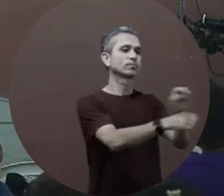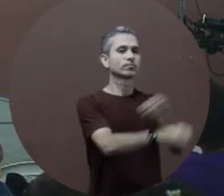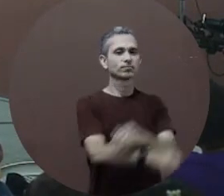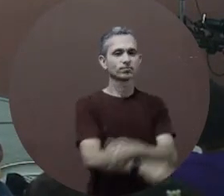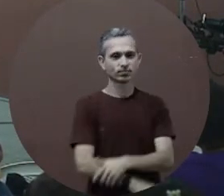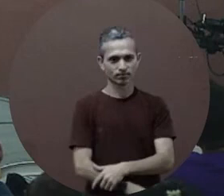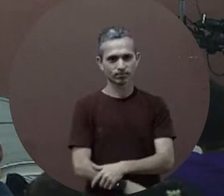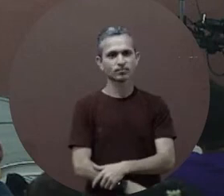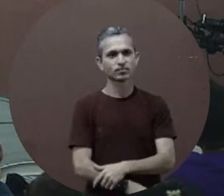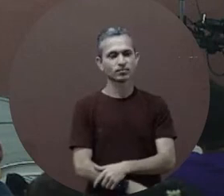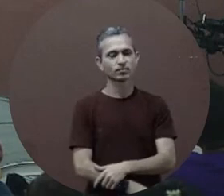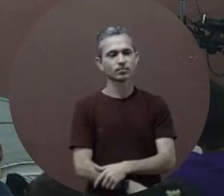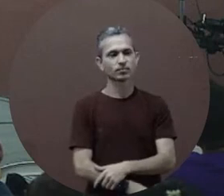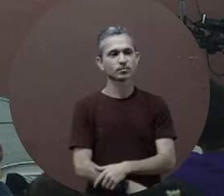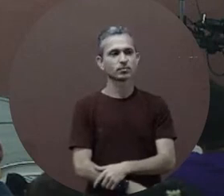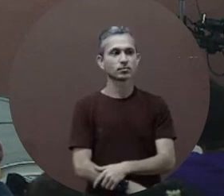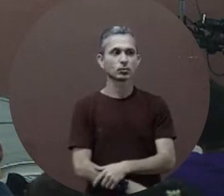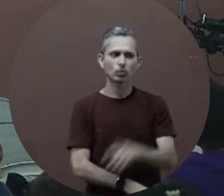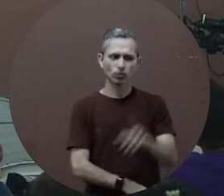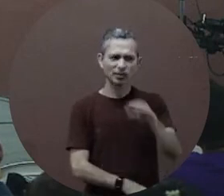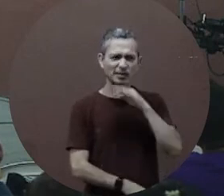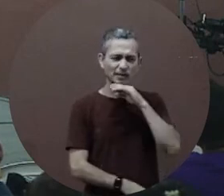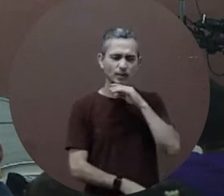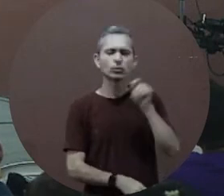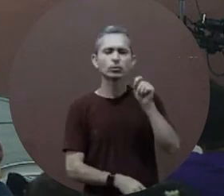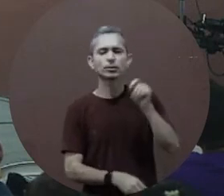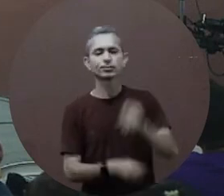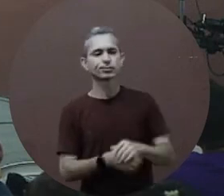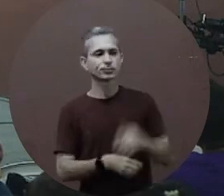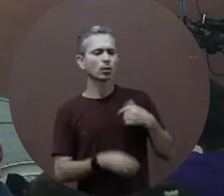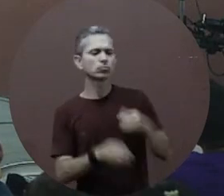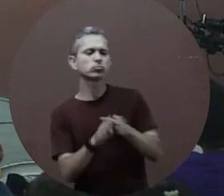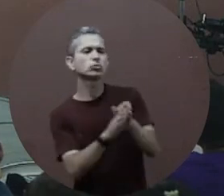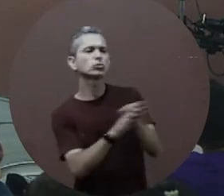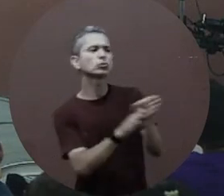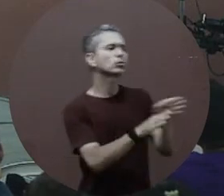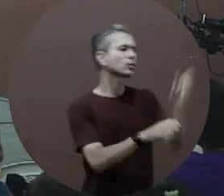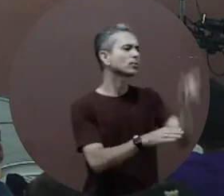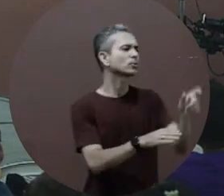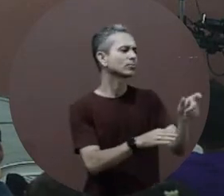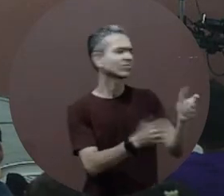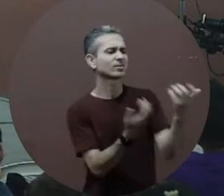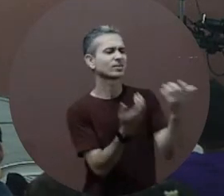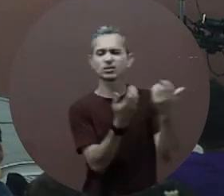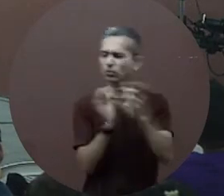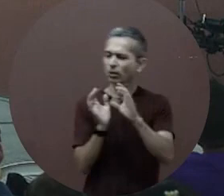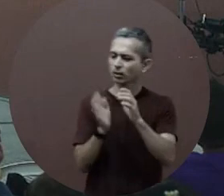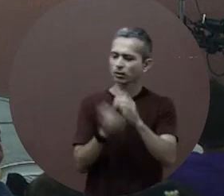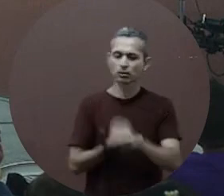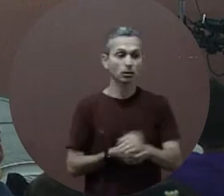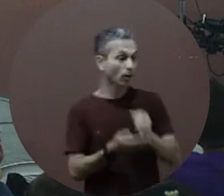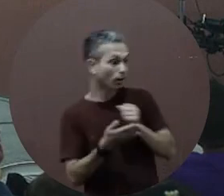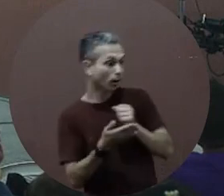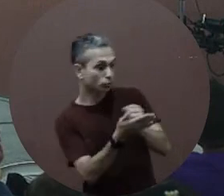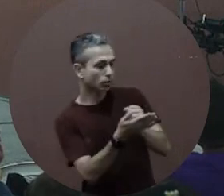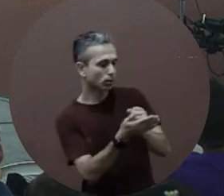Pior coisa é você aconselhar alguém que não quer conselho. Pior coisa é você querer ajudar alguém que não quer ajuda.